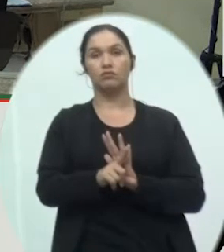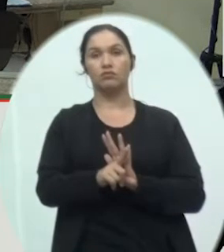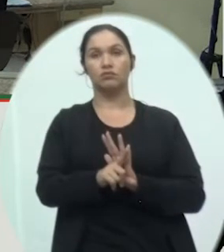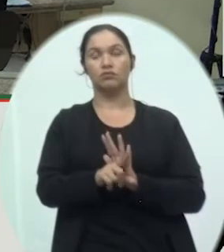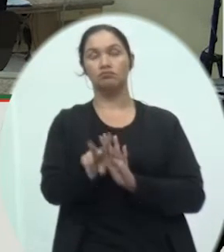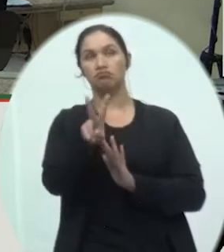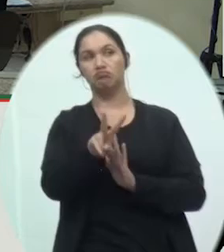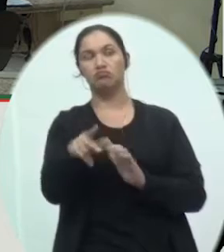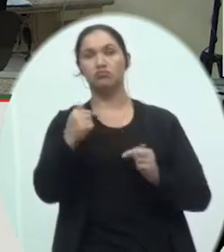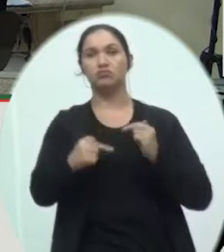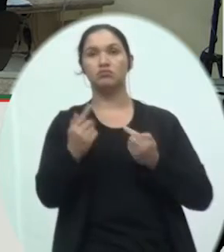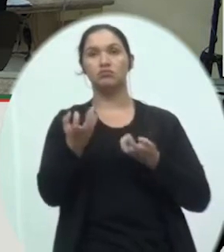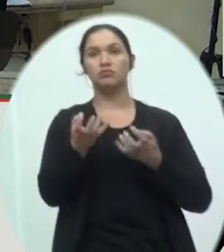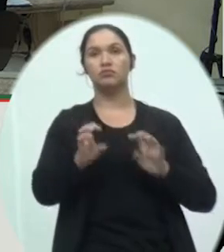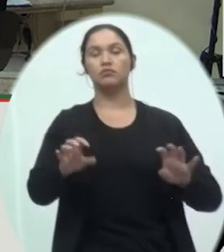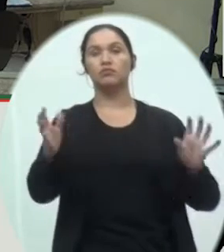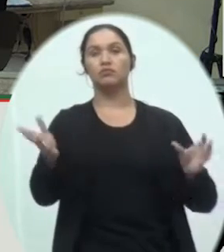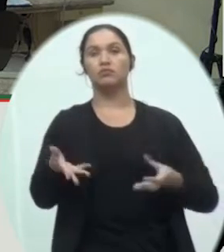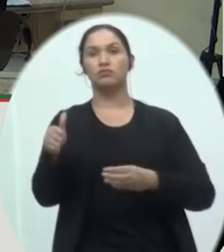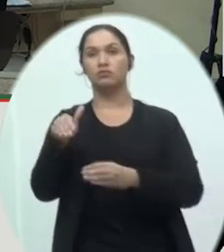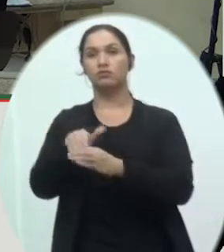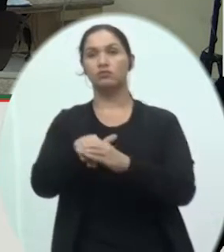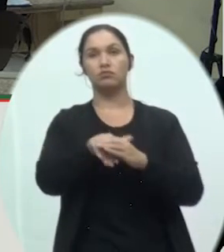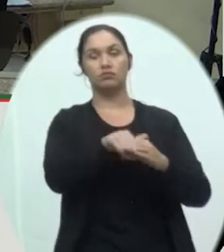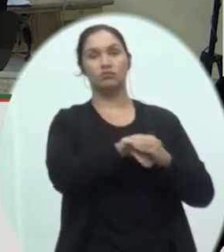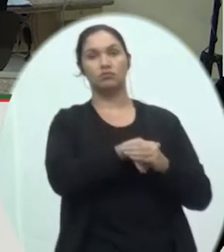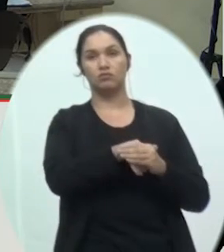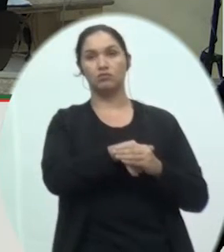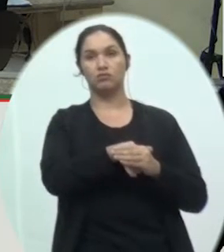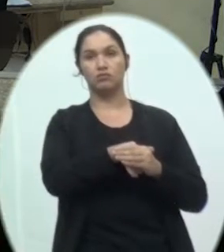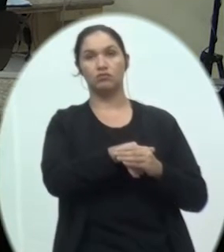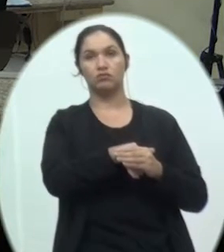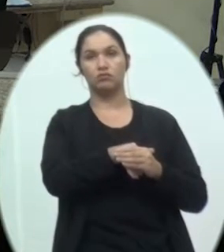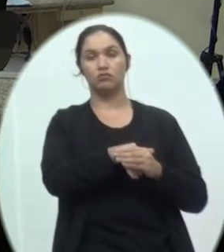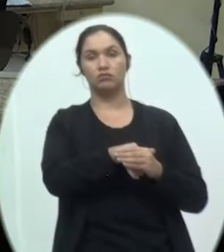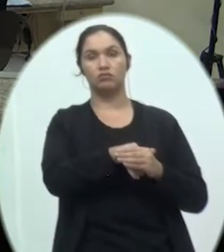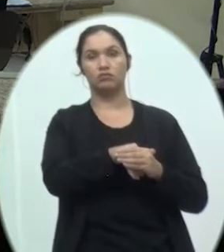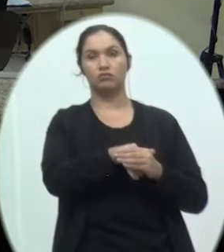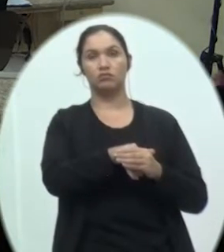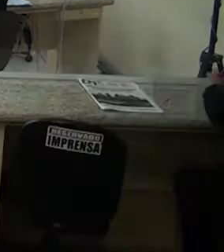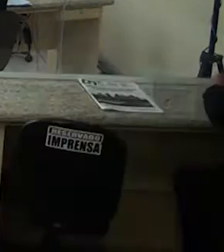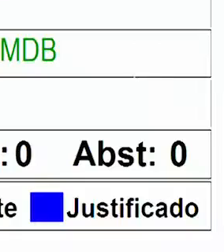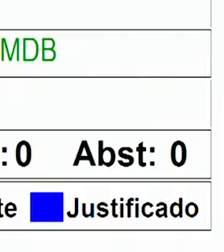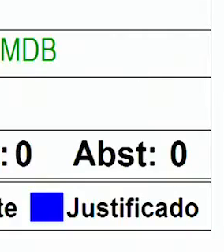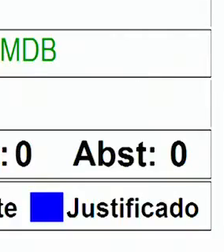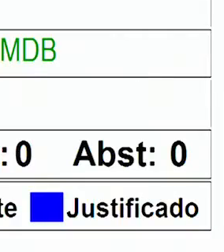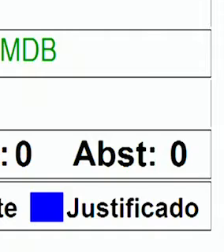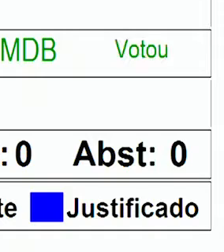Não havendo quem queira discutir, está em votação. Votação liberada.